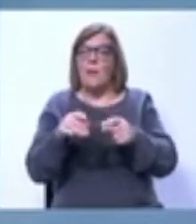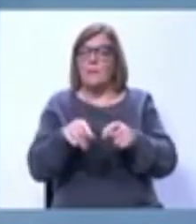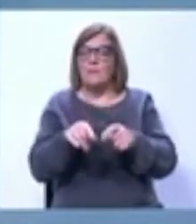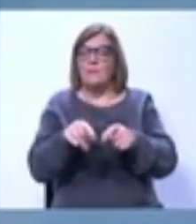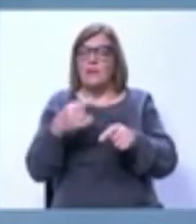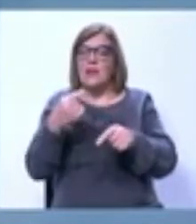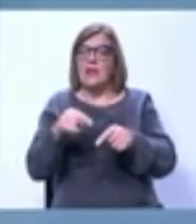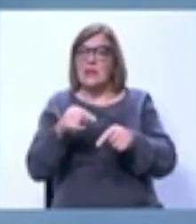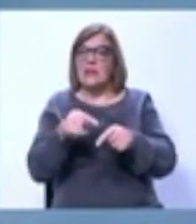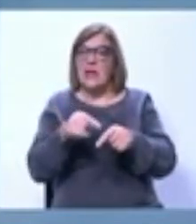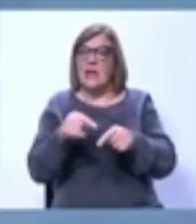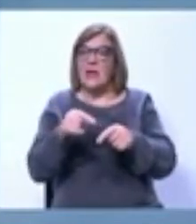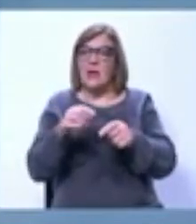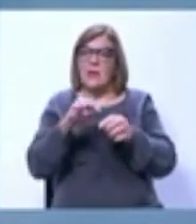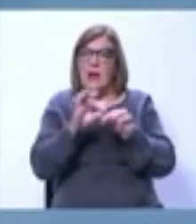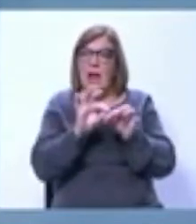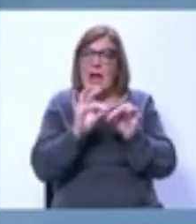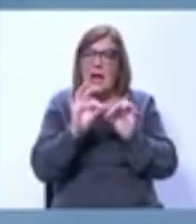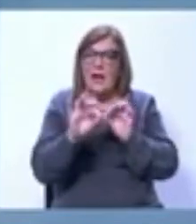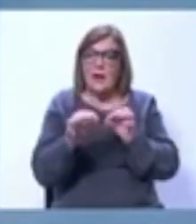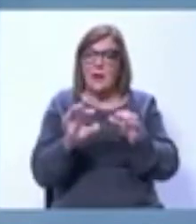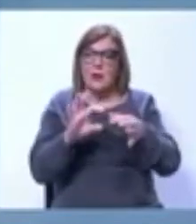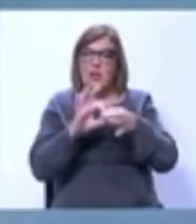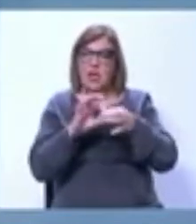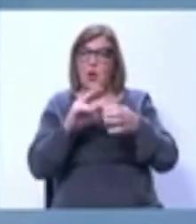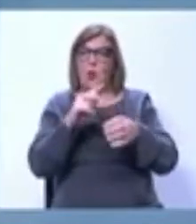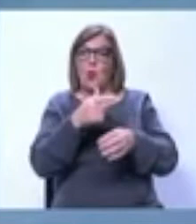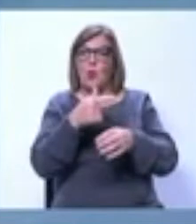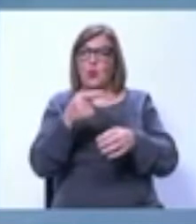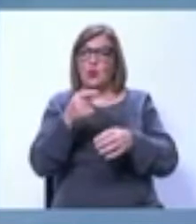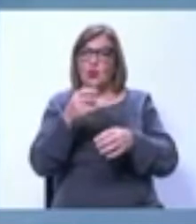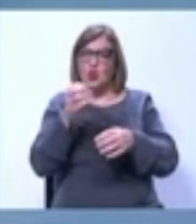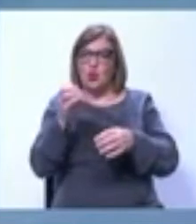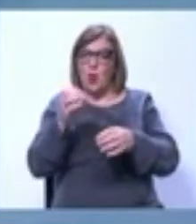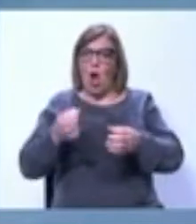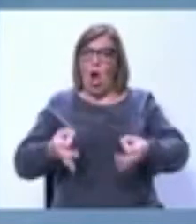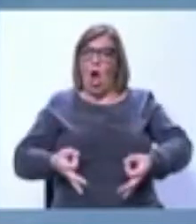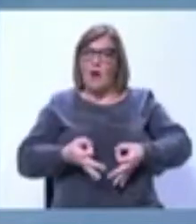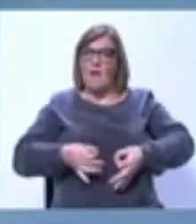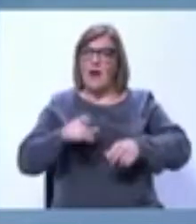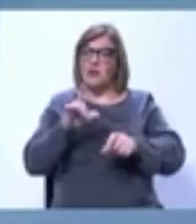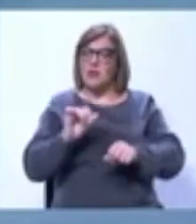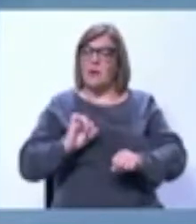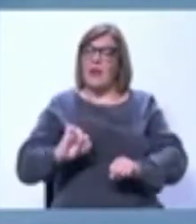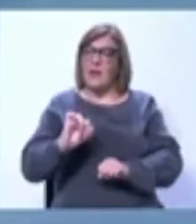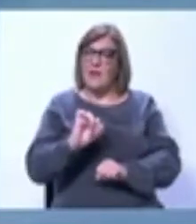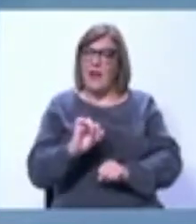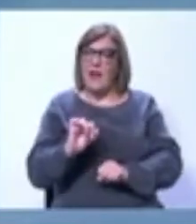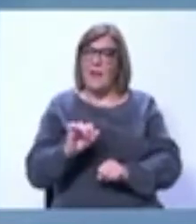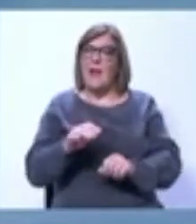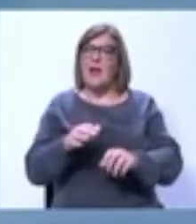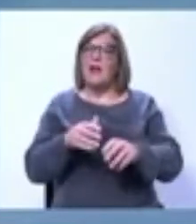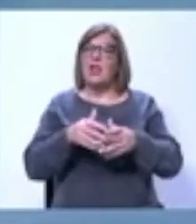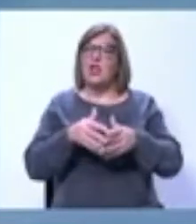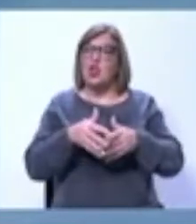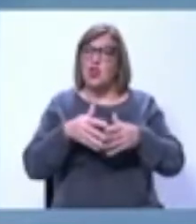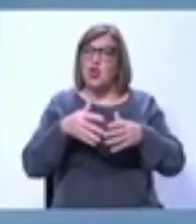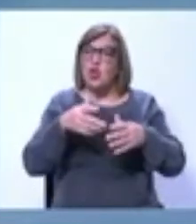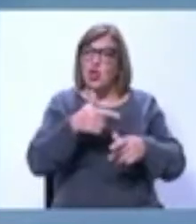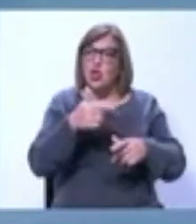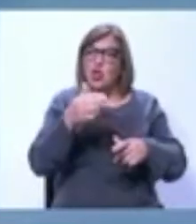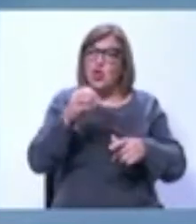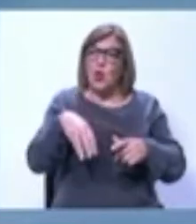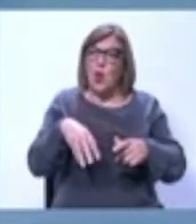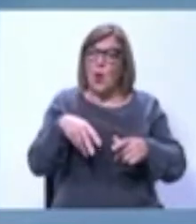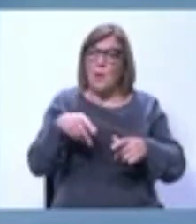servem como a canalículos que que ligam o útero aos ovários depois permitem a fecundação tendo as trompas repuxados por